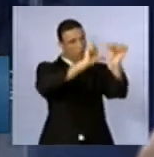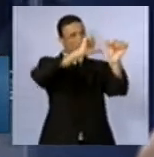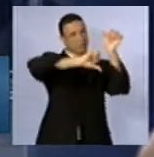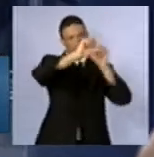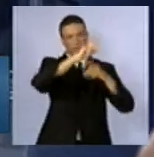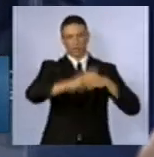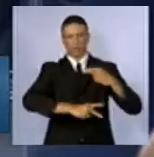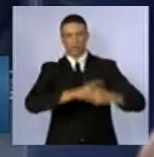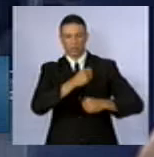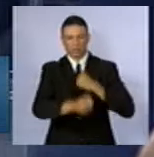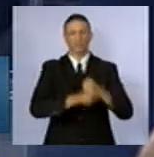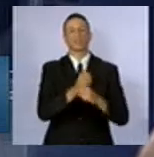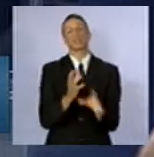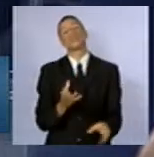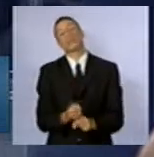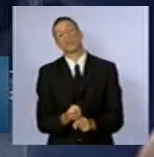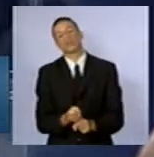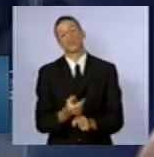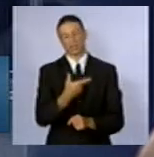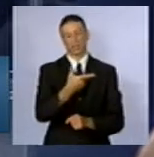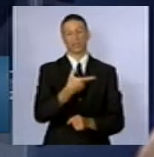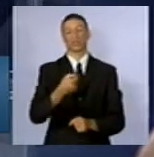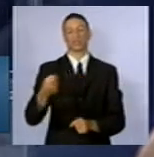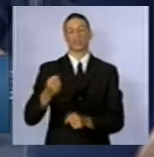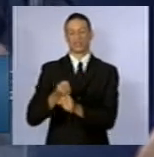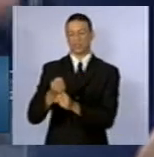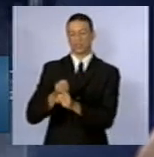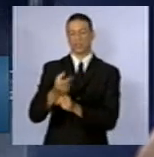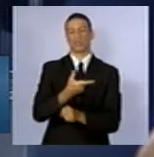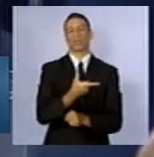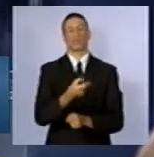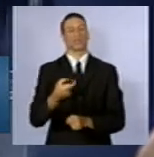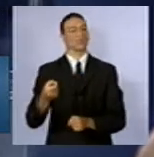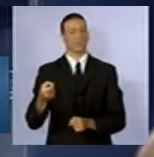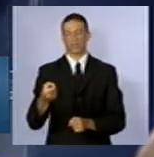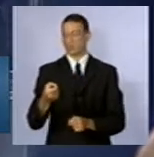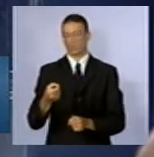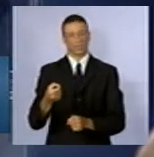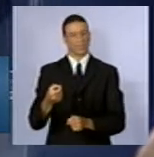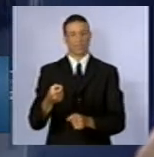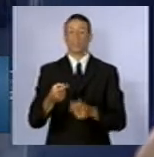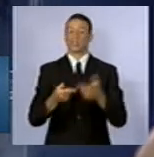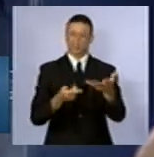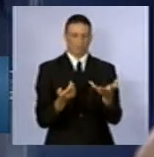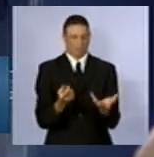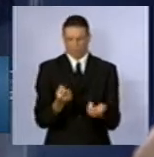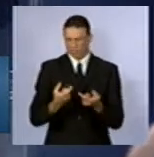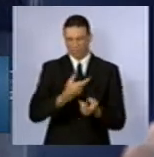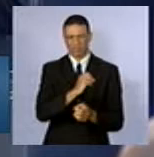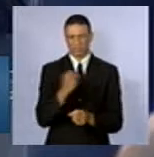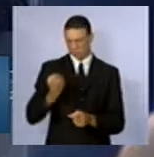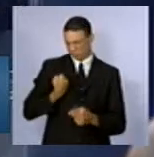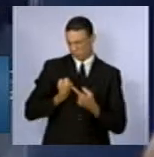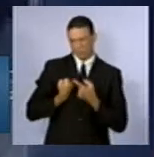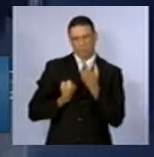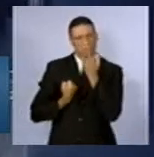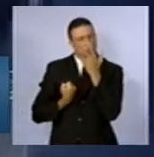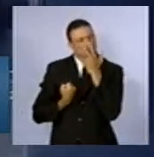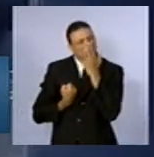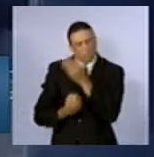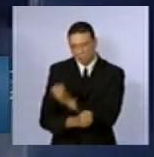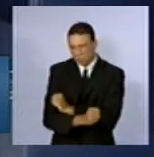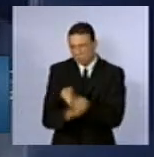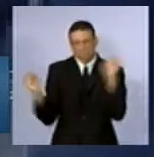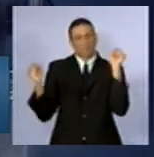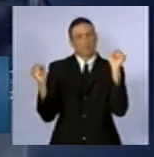conta da anos para conseguir fazer adequação de todo esse sistema que também é um número que parece meio absurdo mas